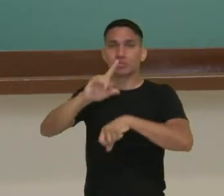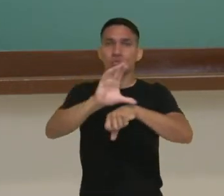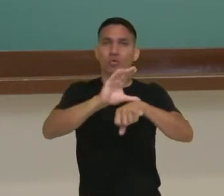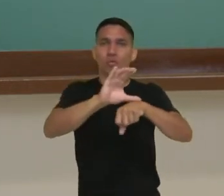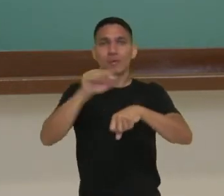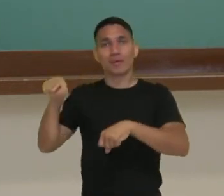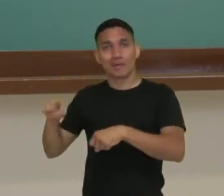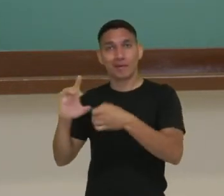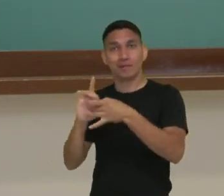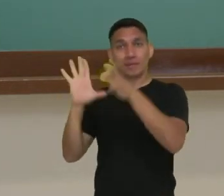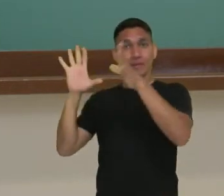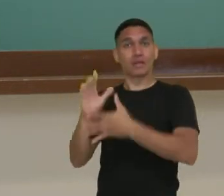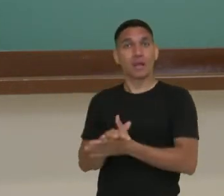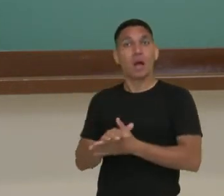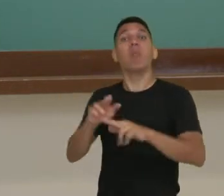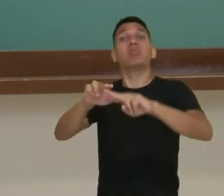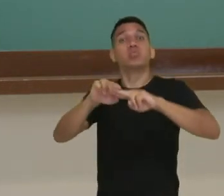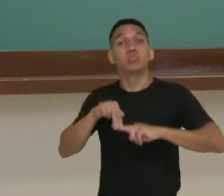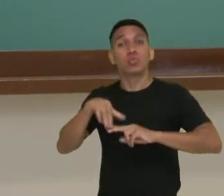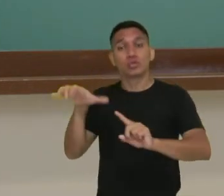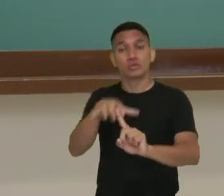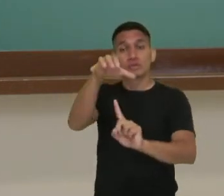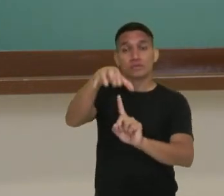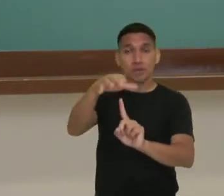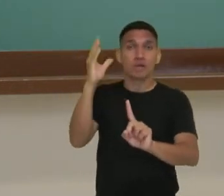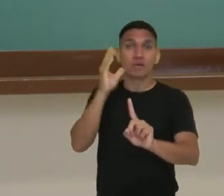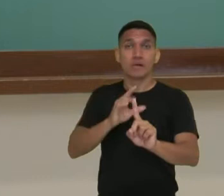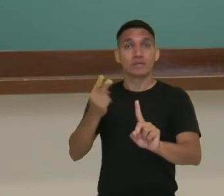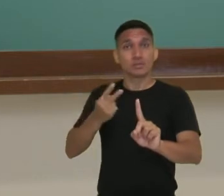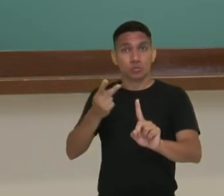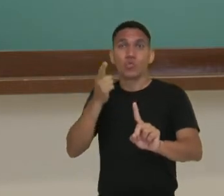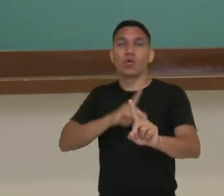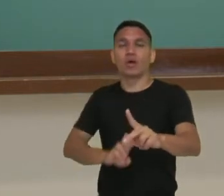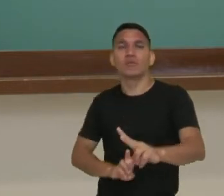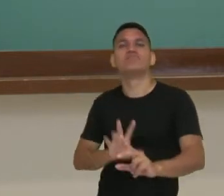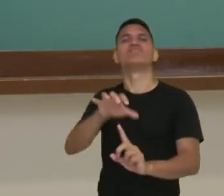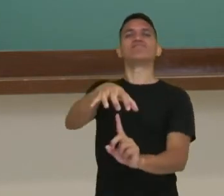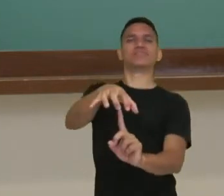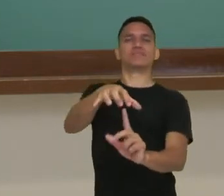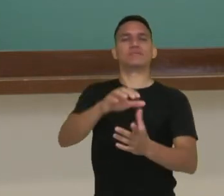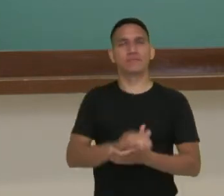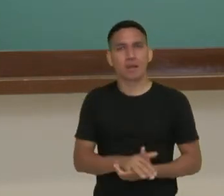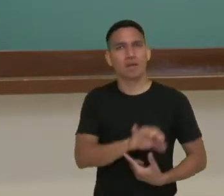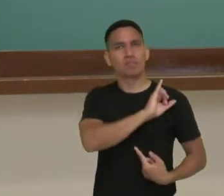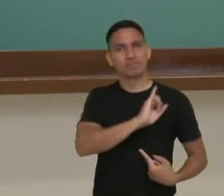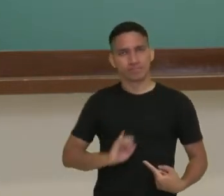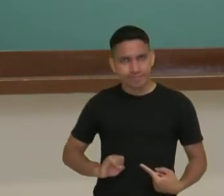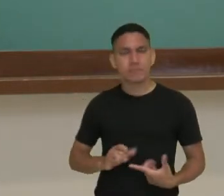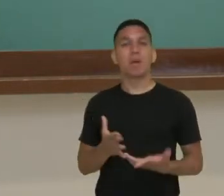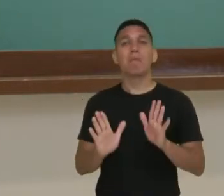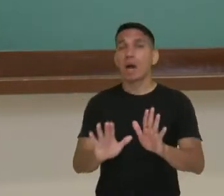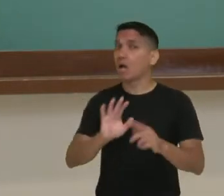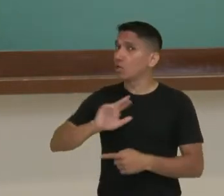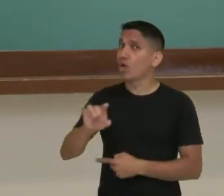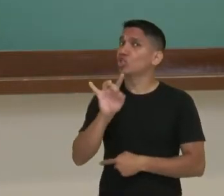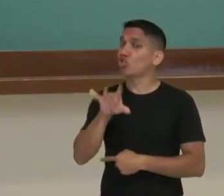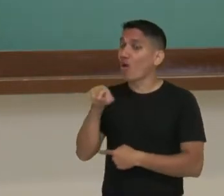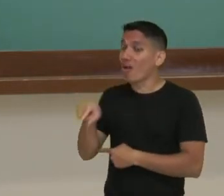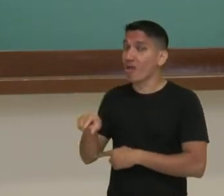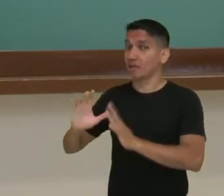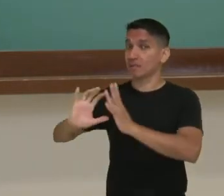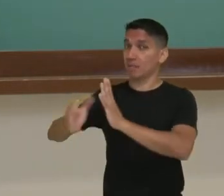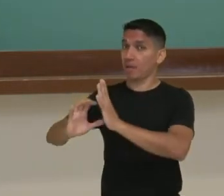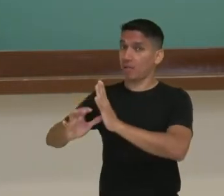vão levar o Dom Pedro II ao poder. Mas não era só esse partido liberal que existia no Brasil. Nós tínhamos